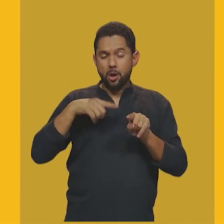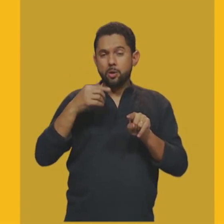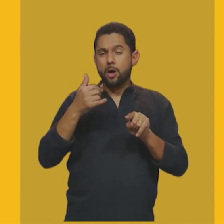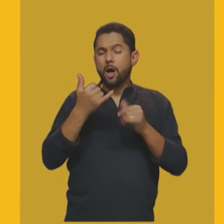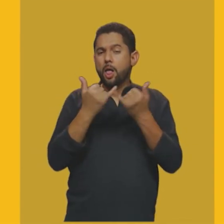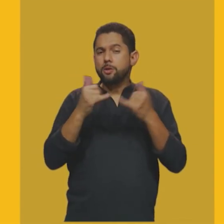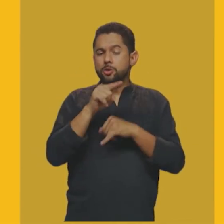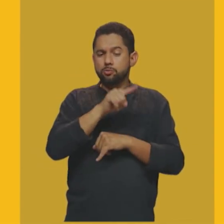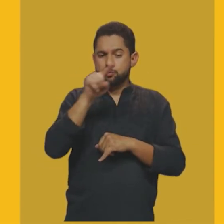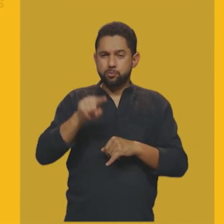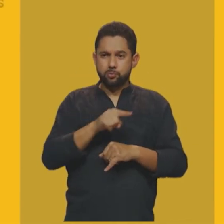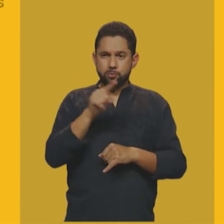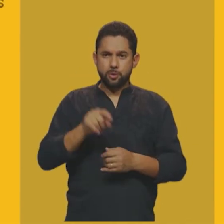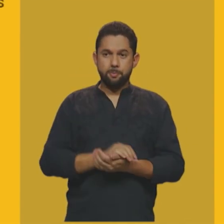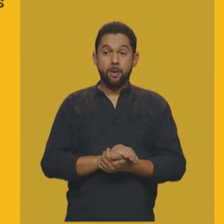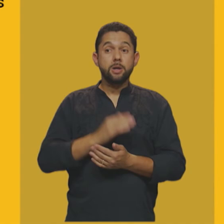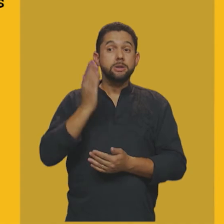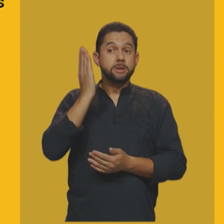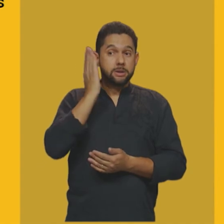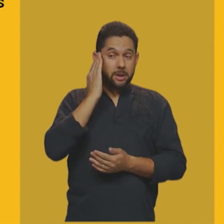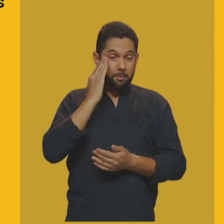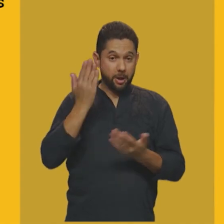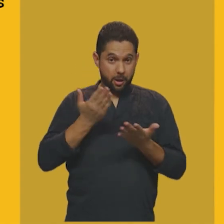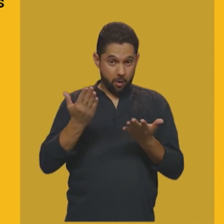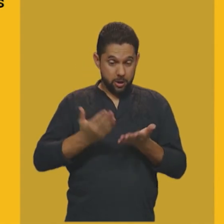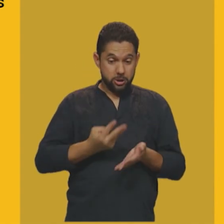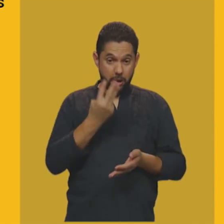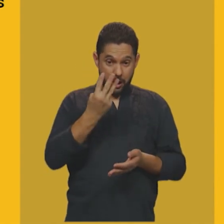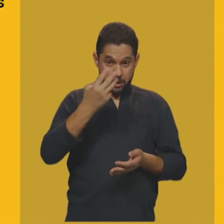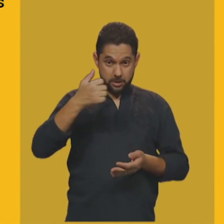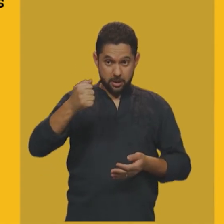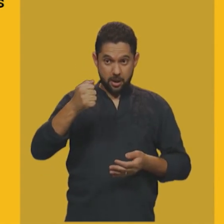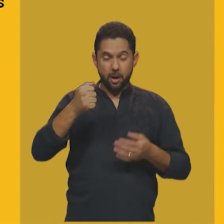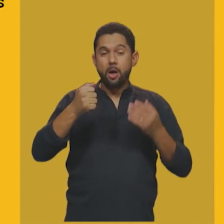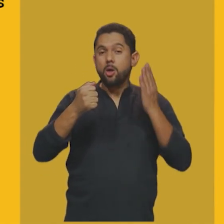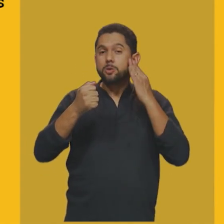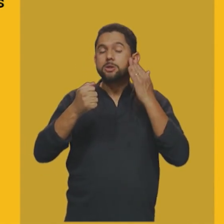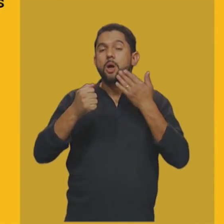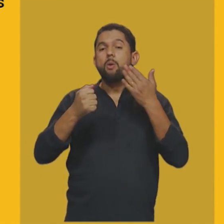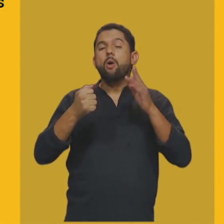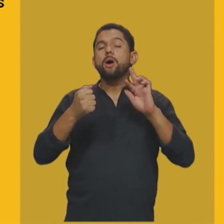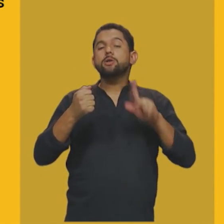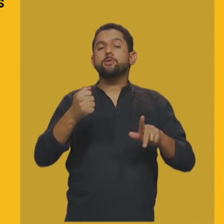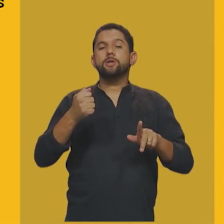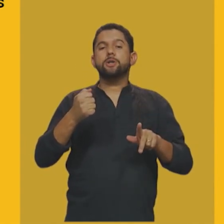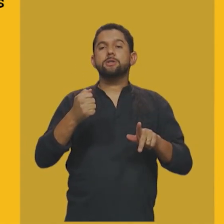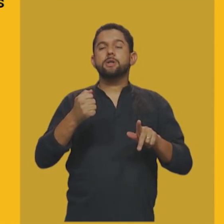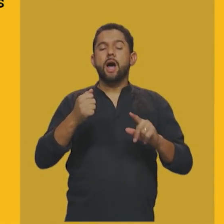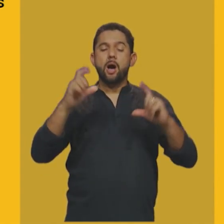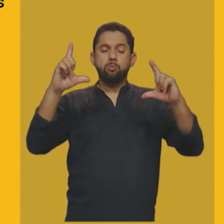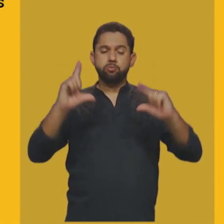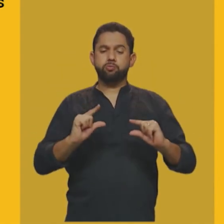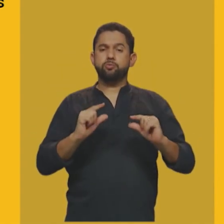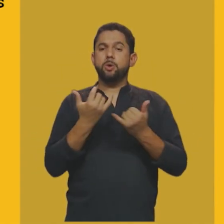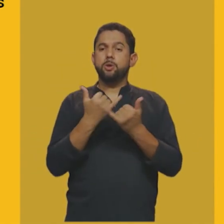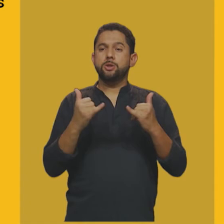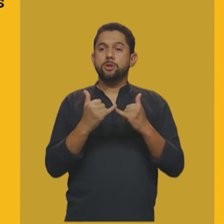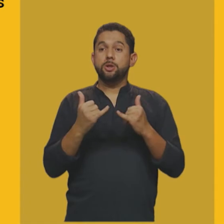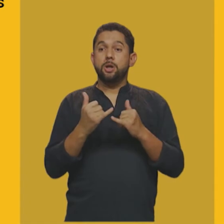Sabendo disso, eu consigo calcular qual que é a diferença, qual que é a queda de potencial na resistência equivalente